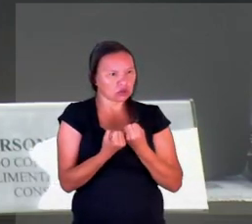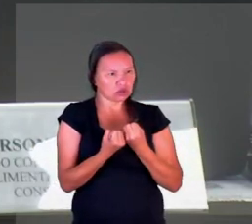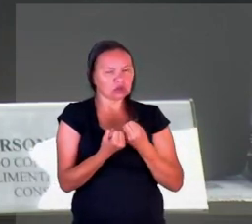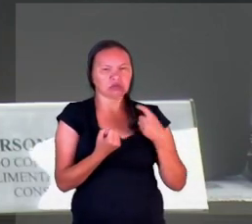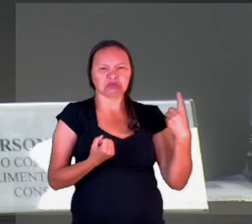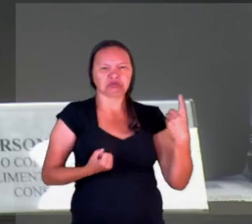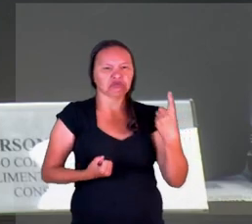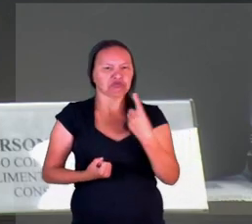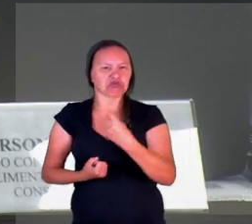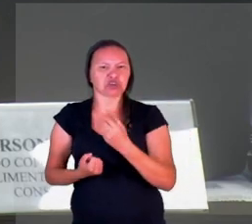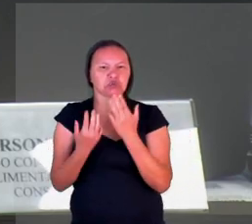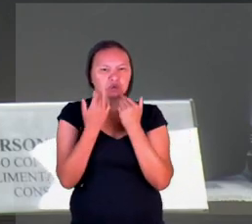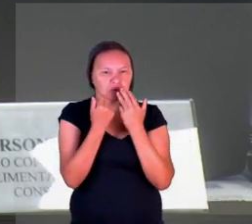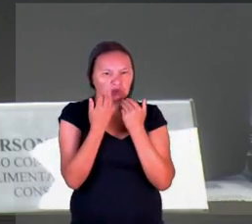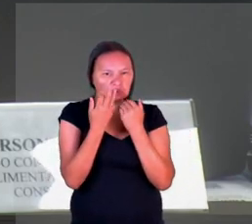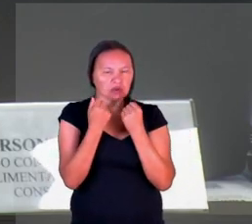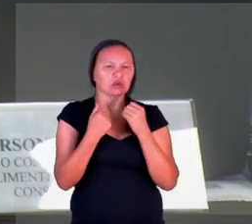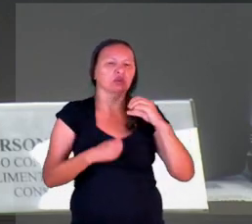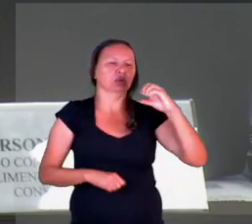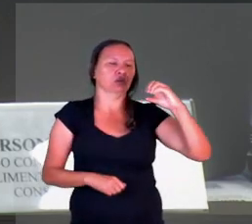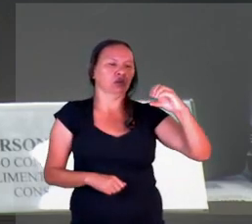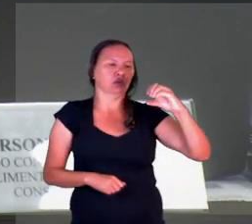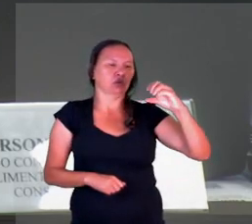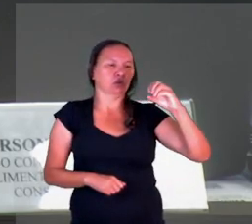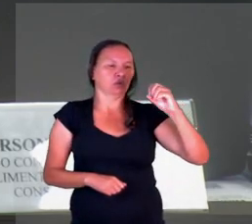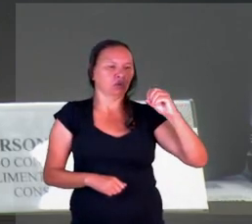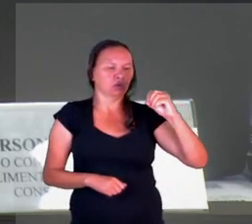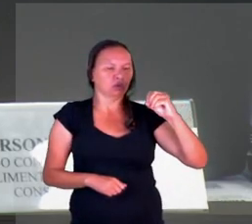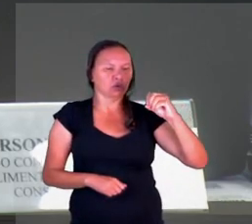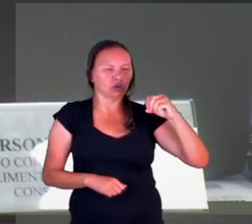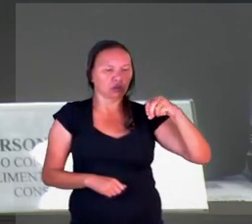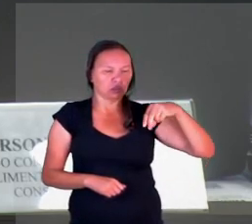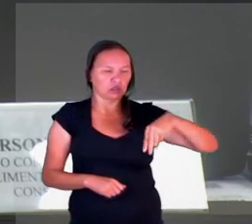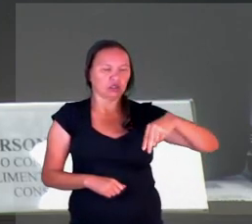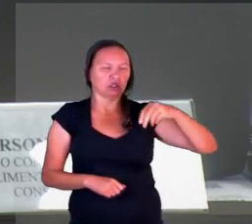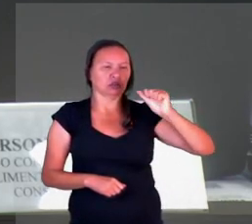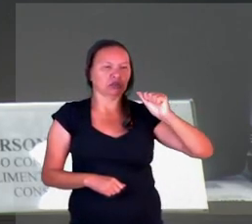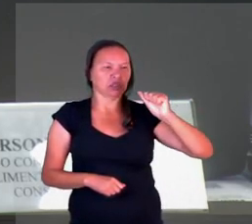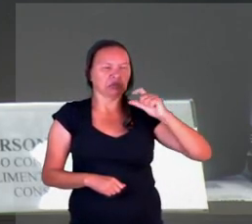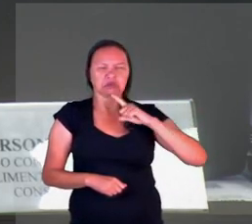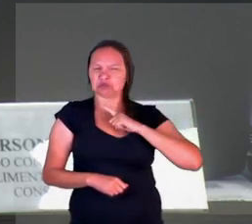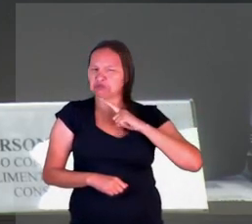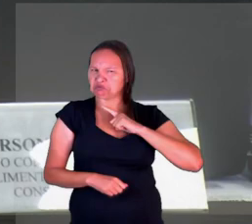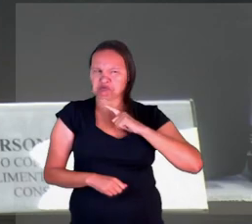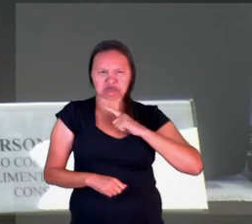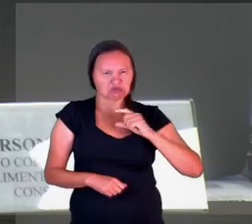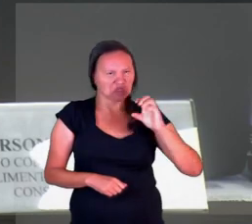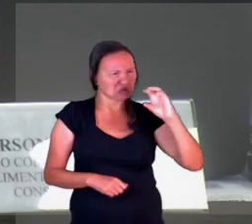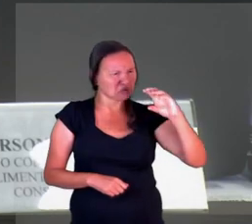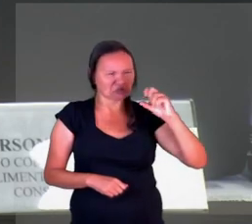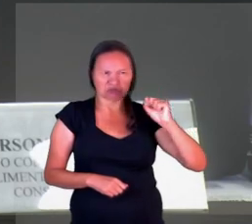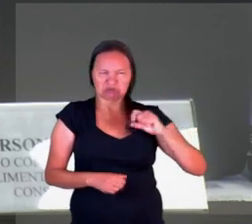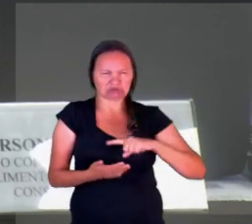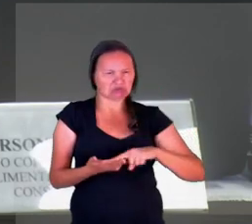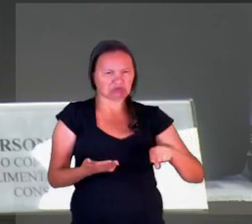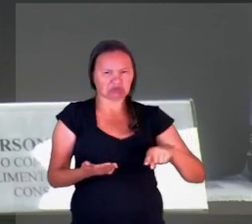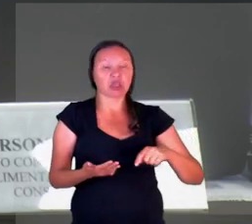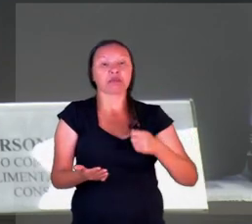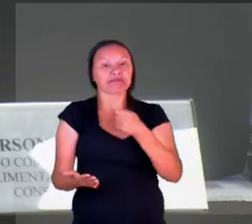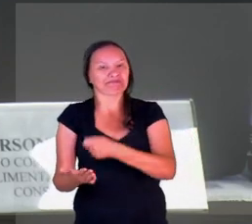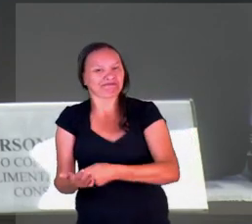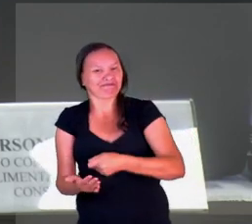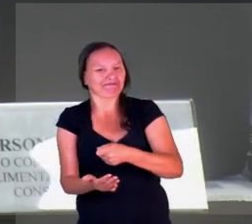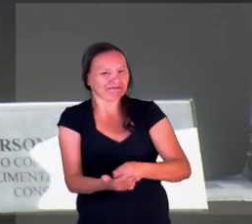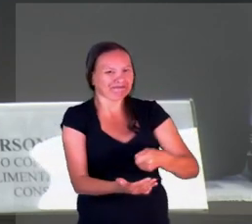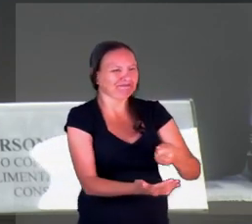ofertados para Conab 400 tipo alimentos que não existiam banco de Dad da Conab que foram obrigado a a cadastrar